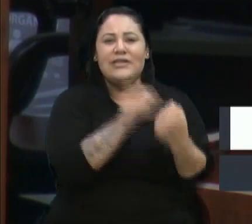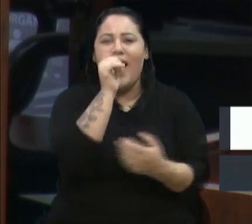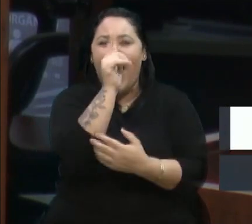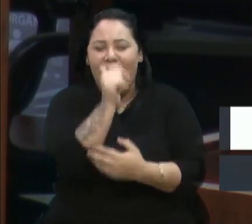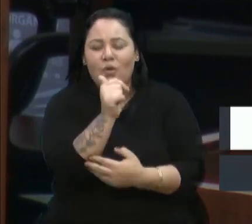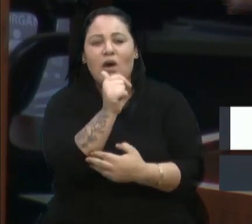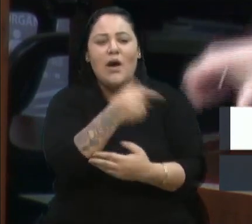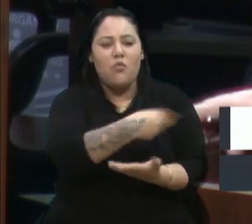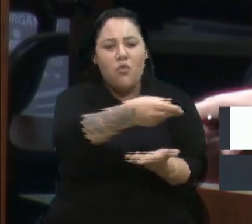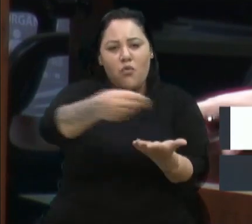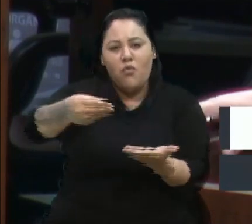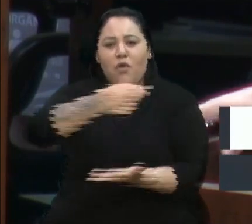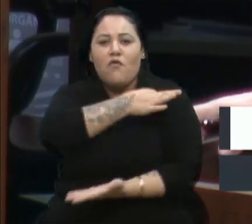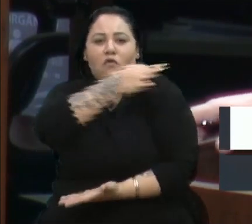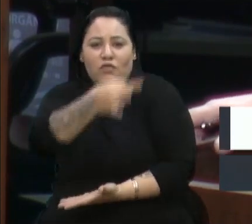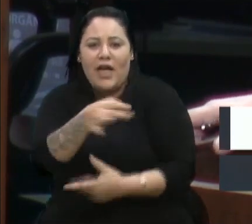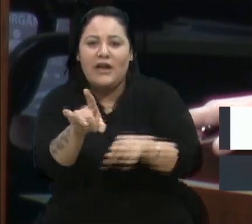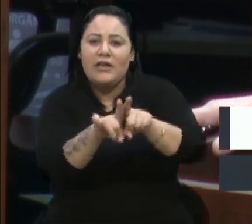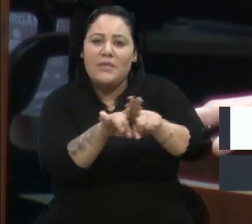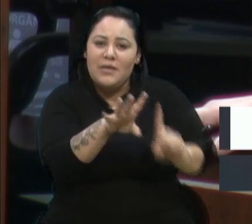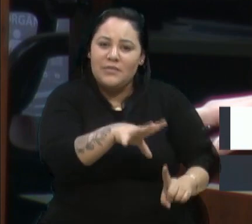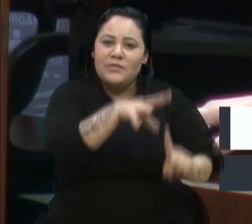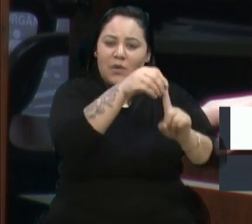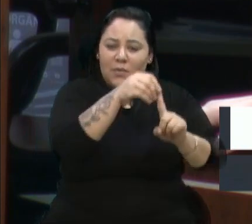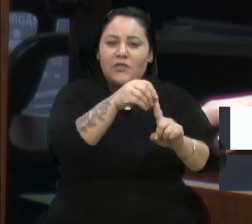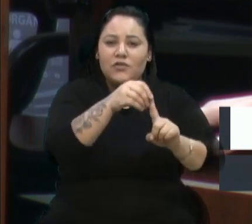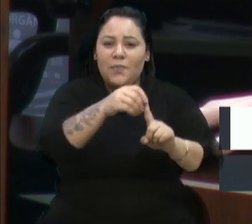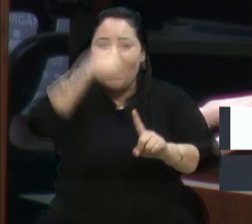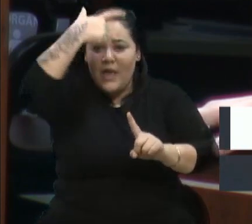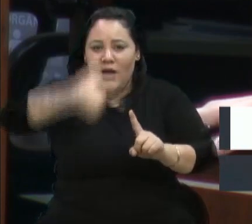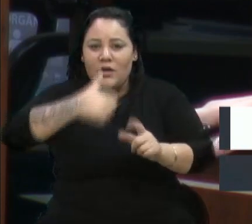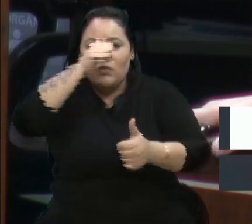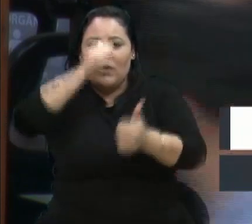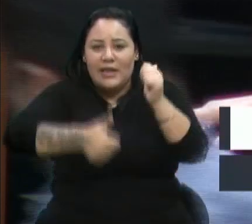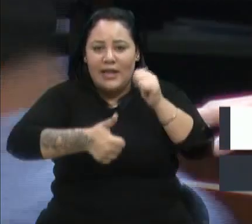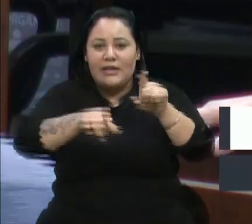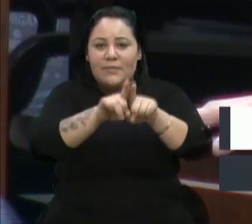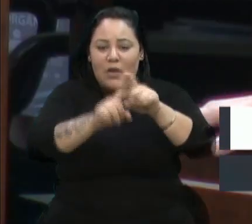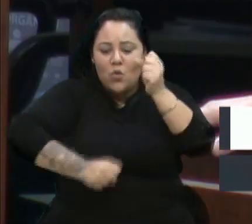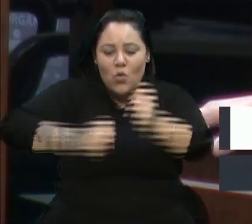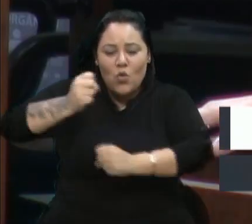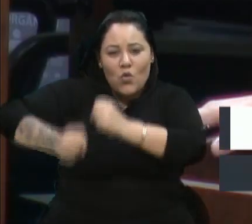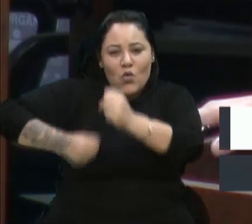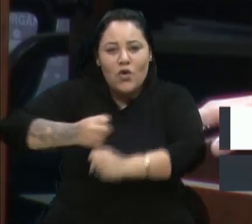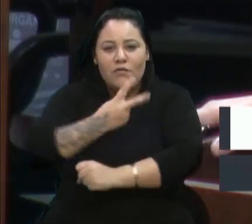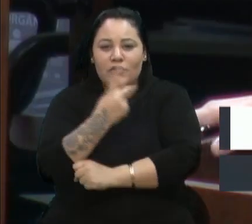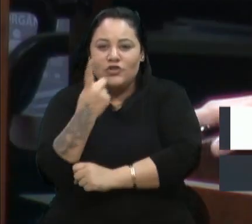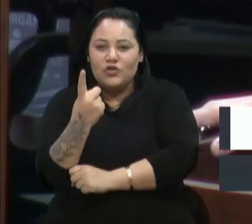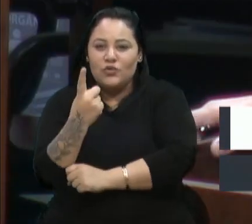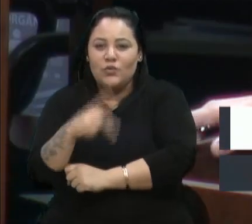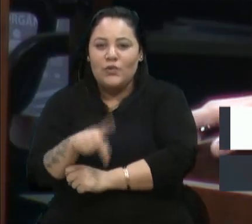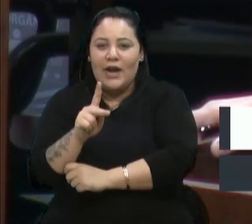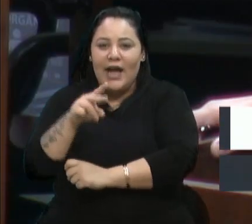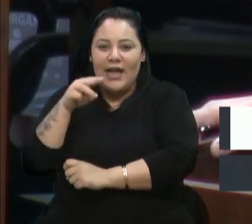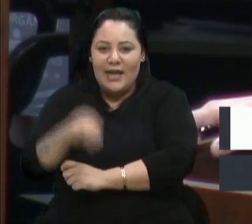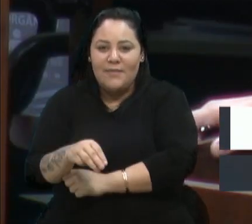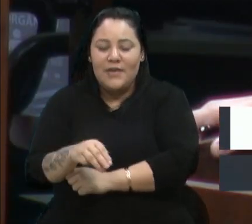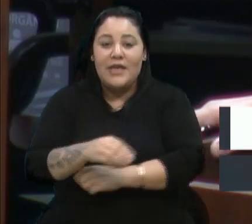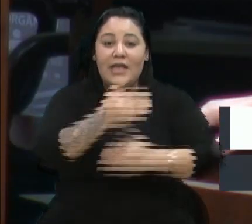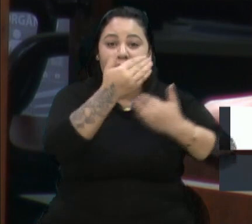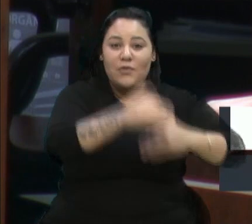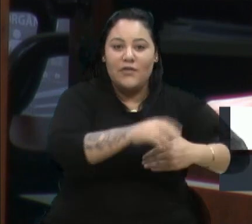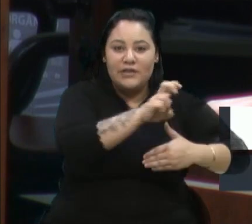voluntários e principalmente, né, dos atletas que correram a meia maratona de 21 quilômetros ou as provas de 5, 10